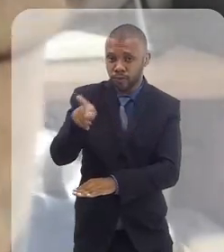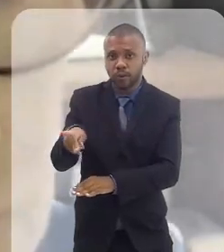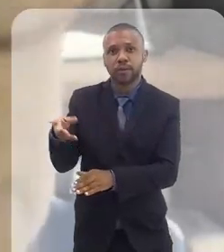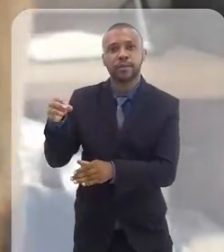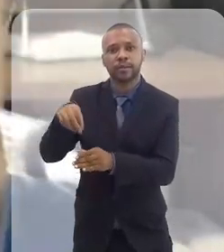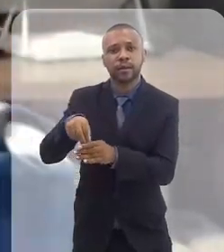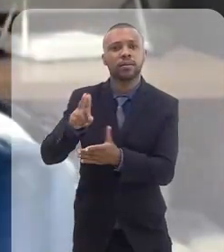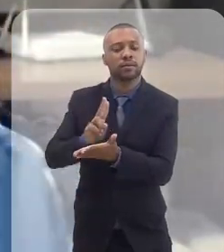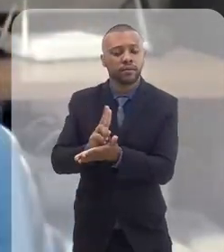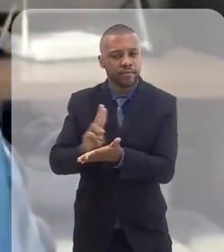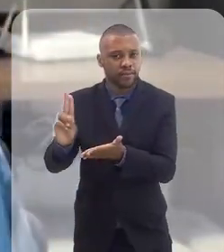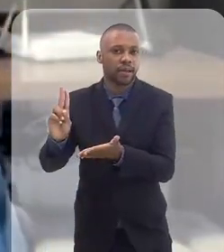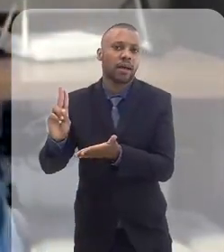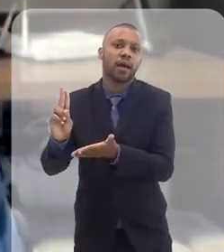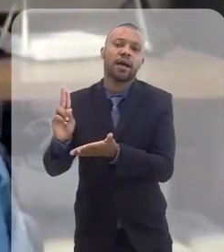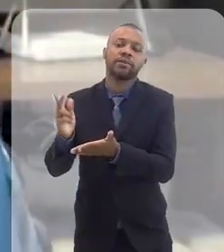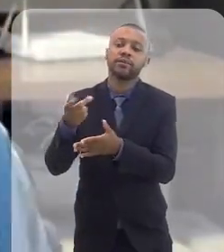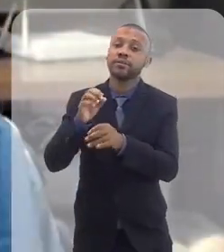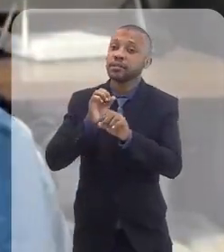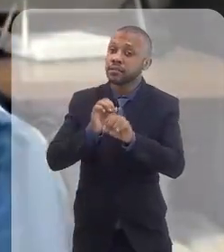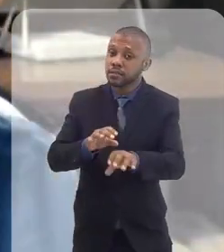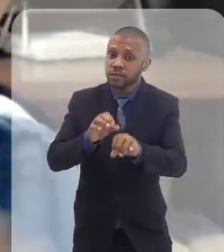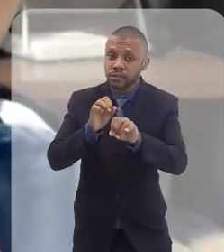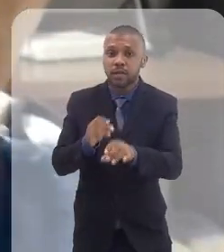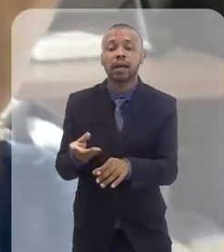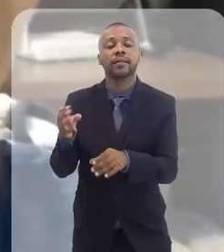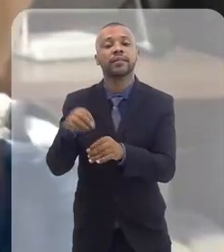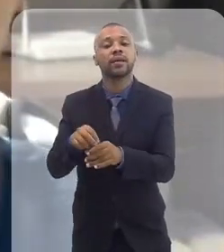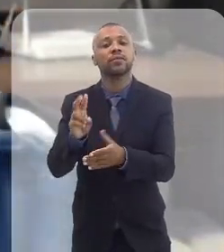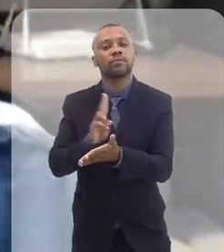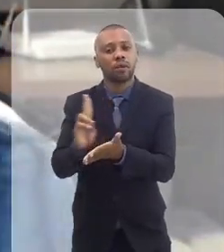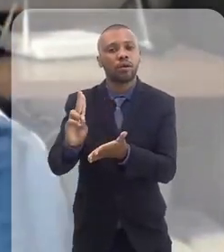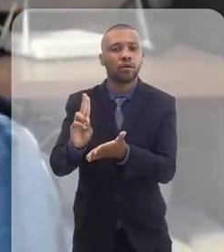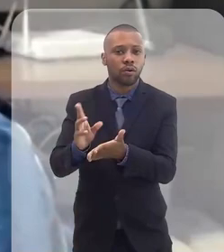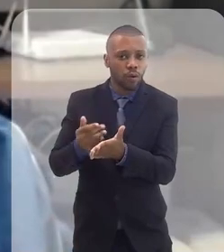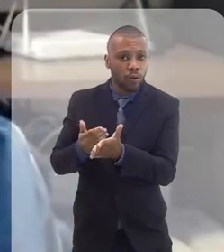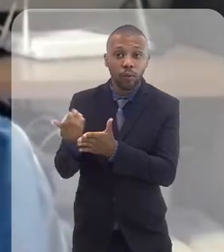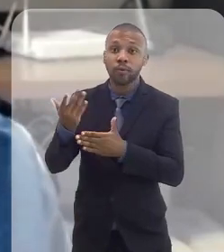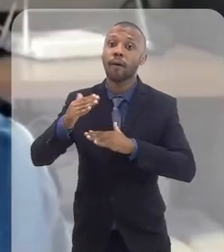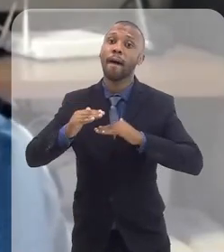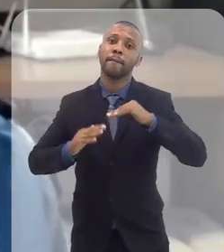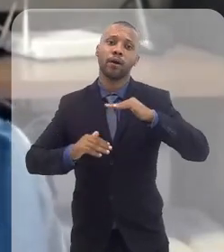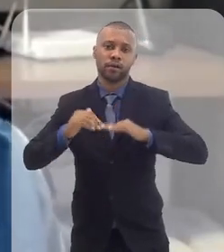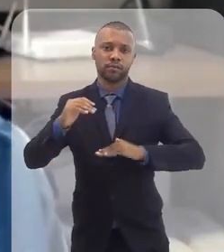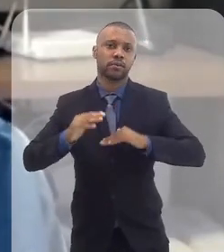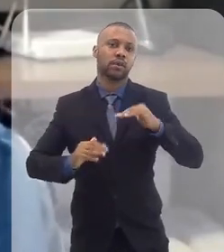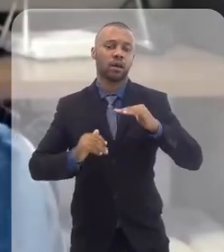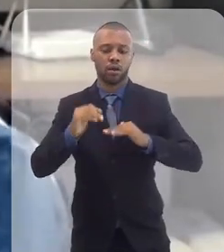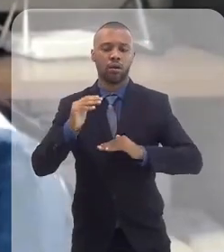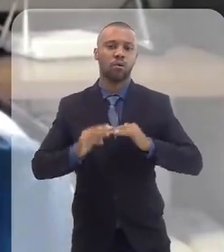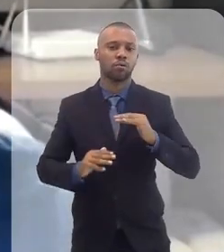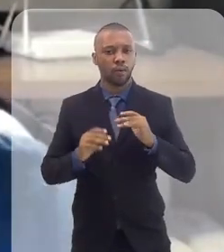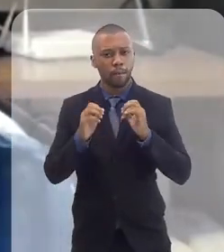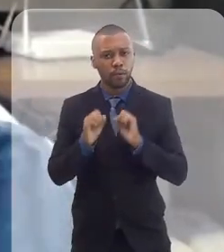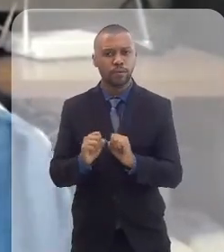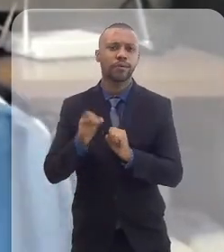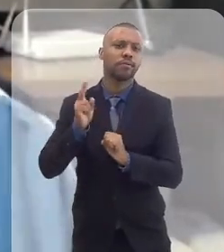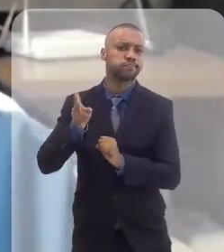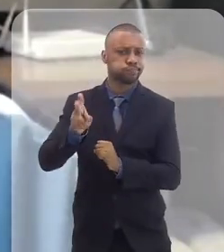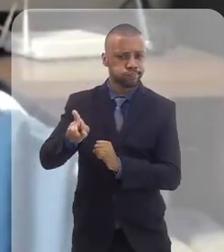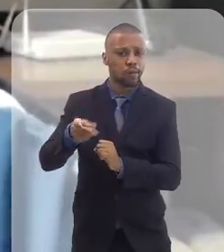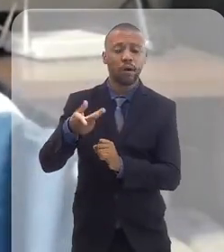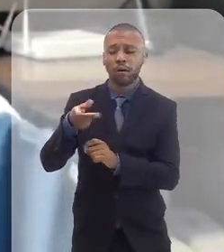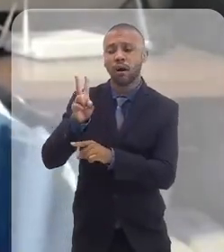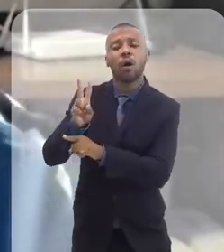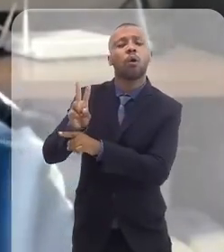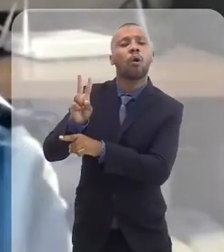das universidades, aonde lecionar na universidade passou a ser uma profissão onde